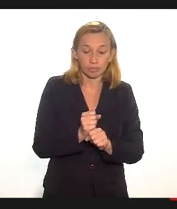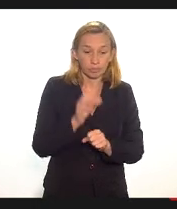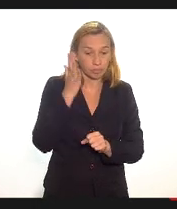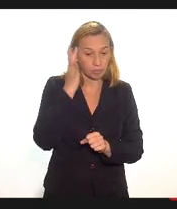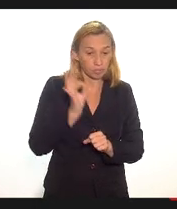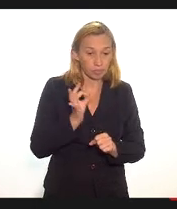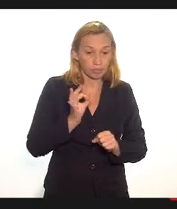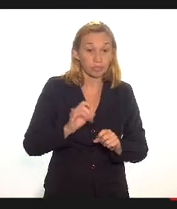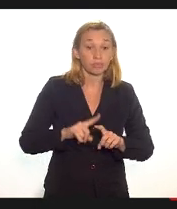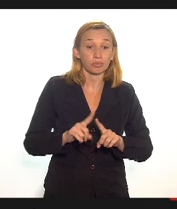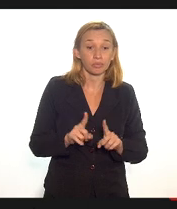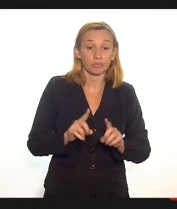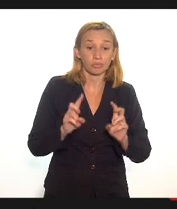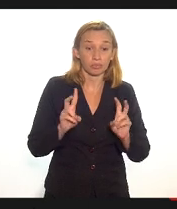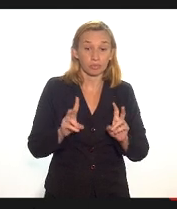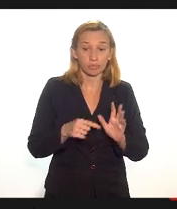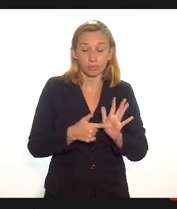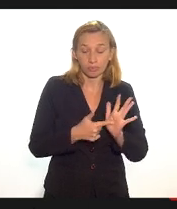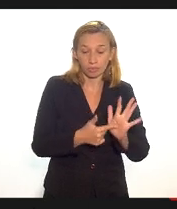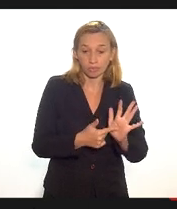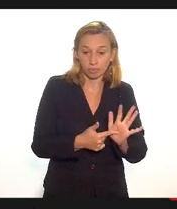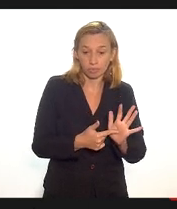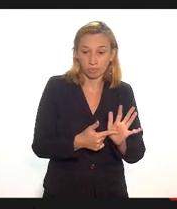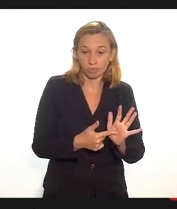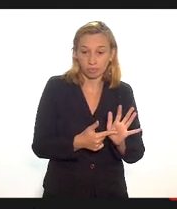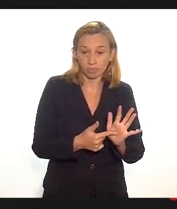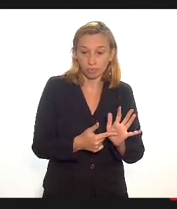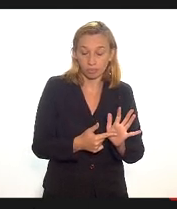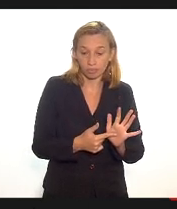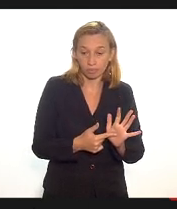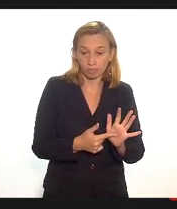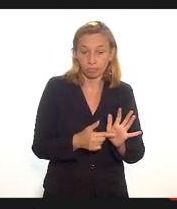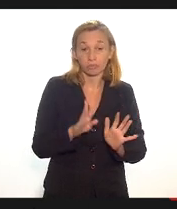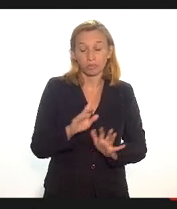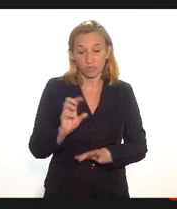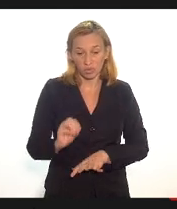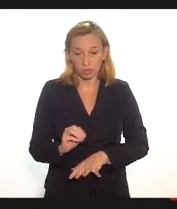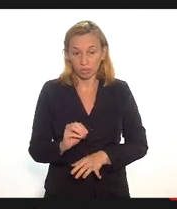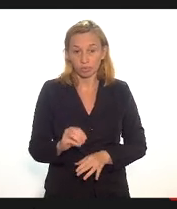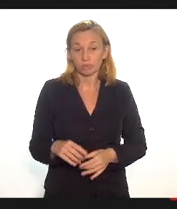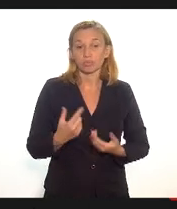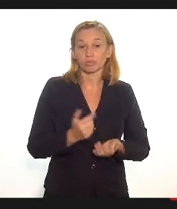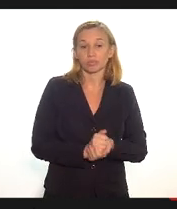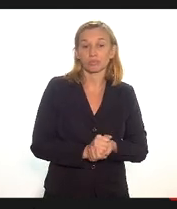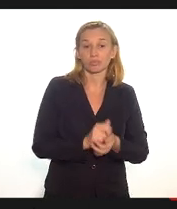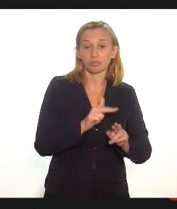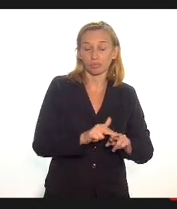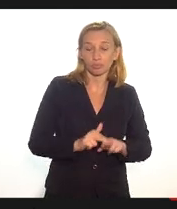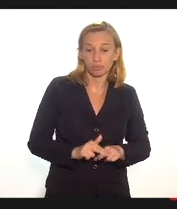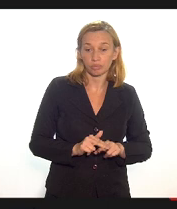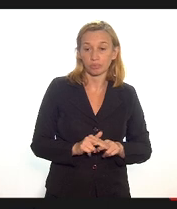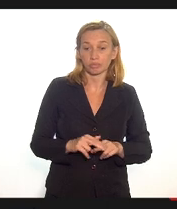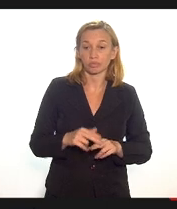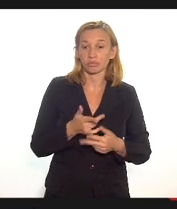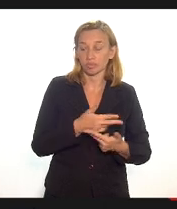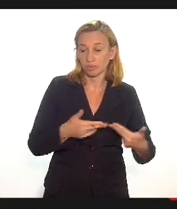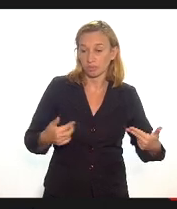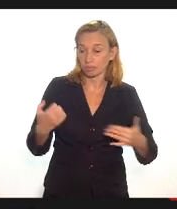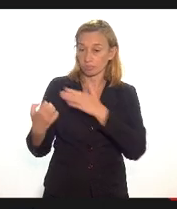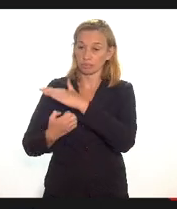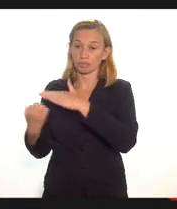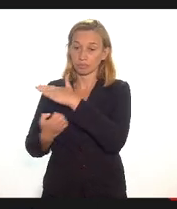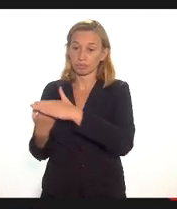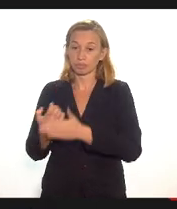na situação do excedente da sessão onerosa de Búzios, por conta de concessionários que não